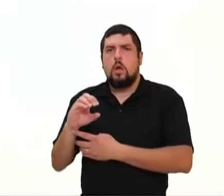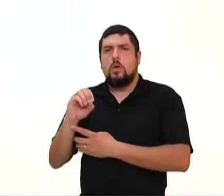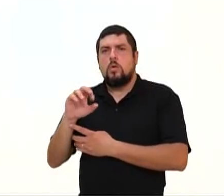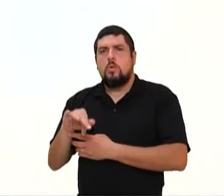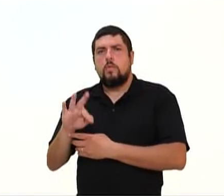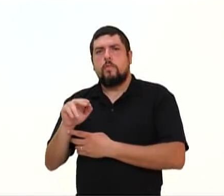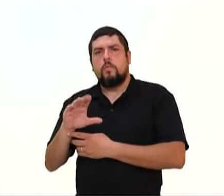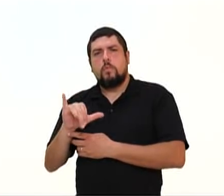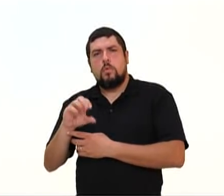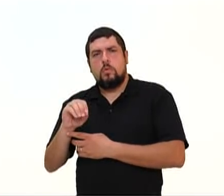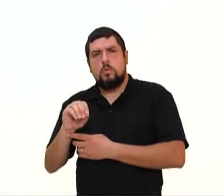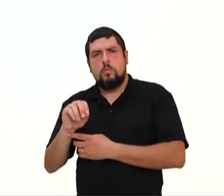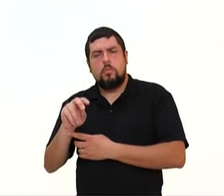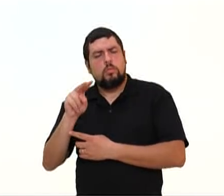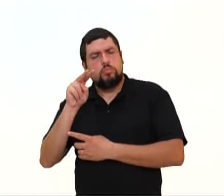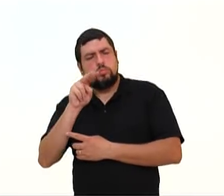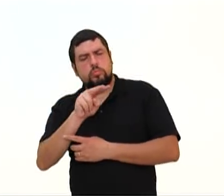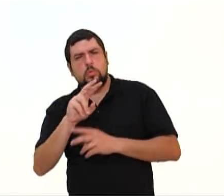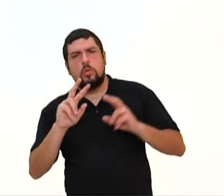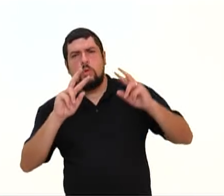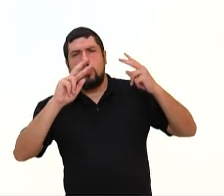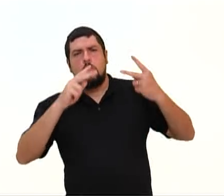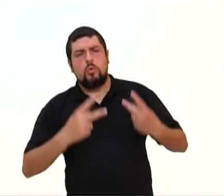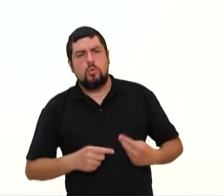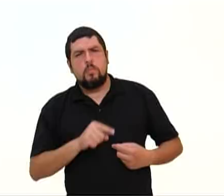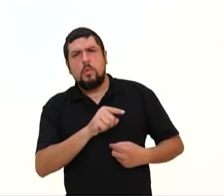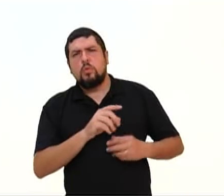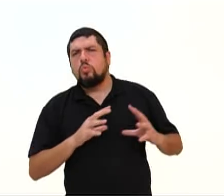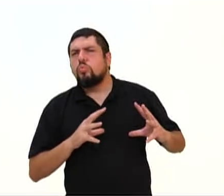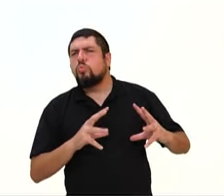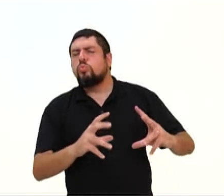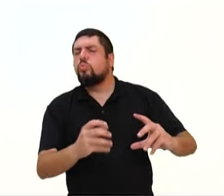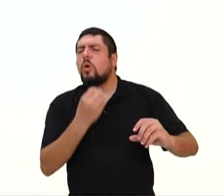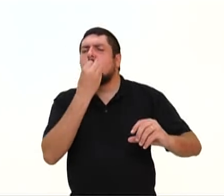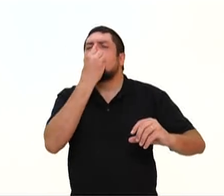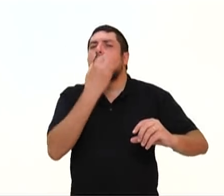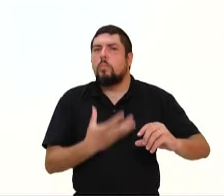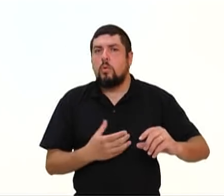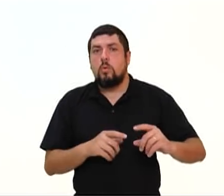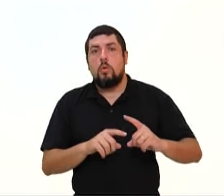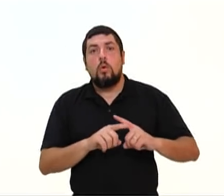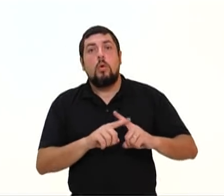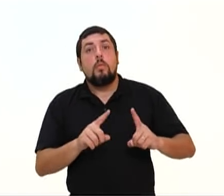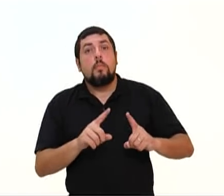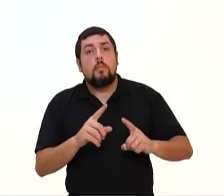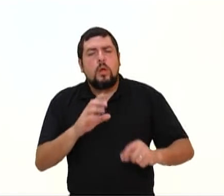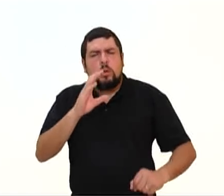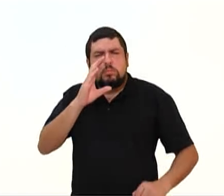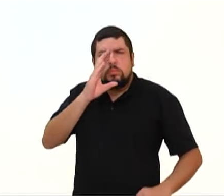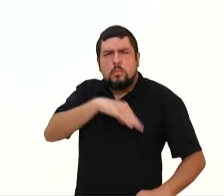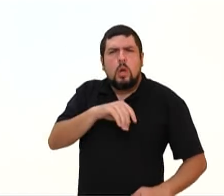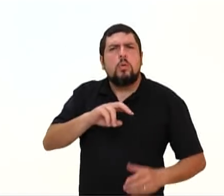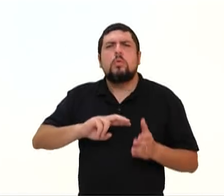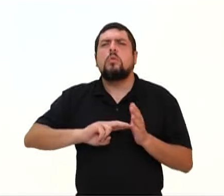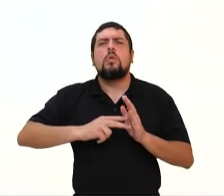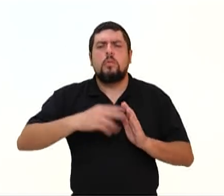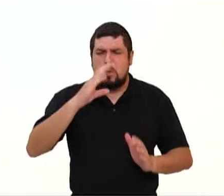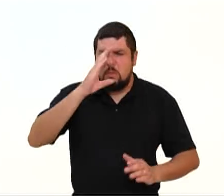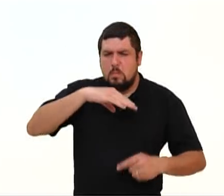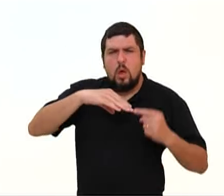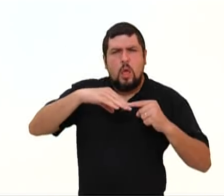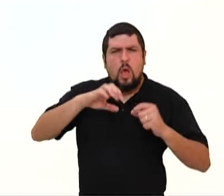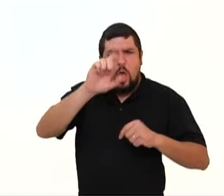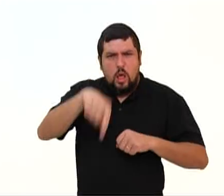naturalmente bom e pensava que todo mal brota da falta de conhecimento. Aqui já tinha um exemplo educativo. Né?